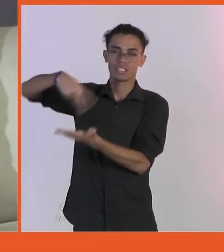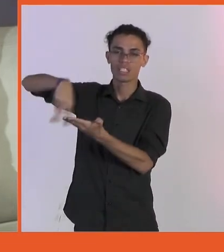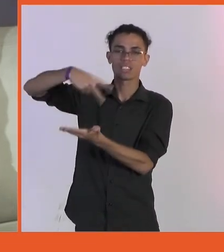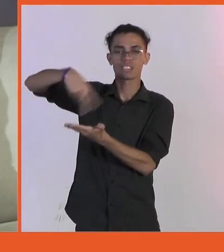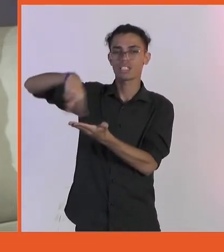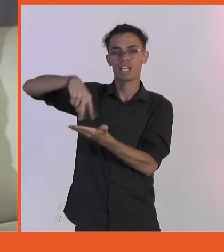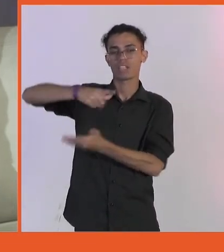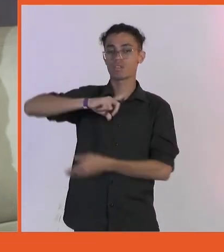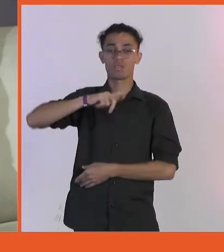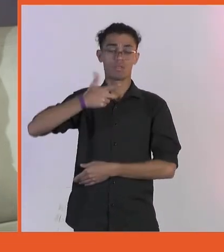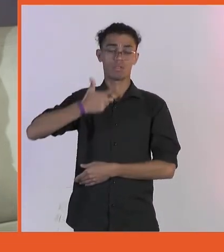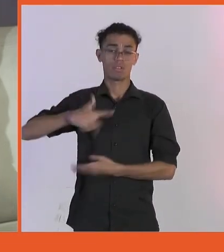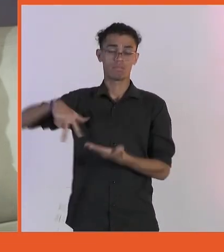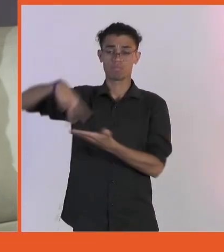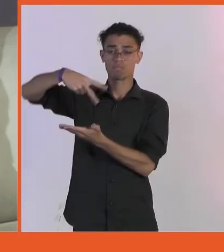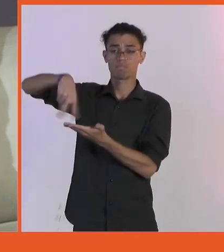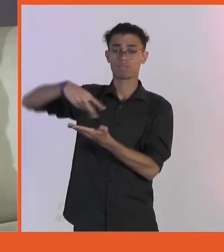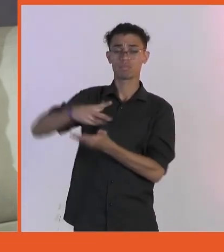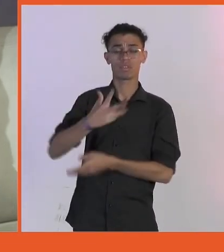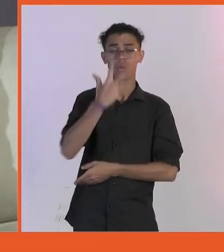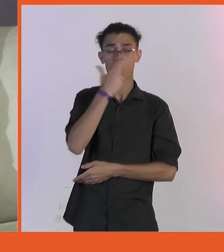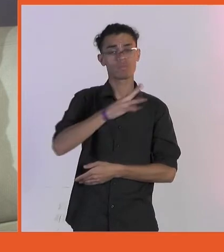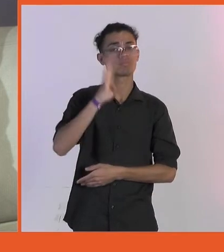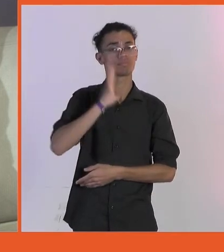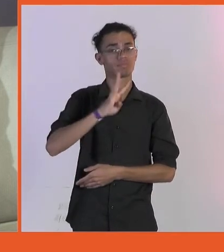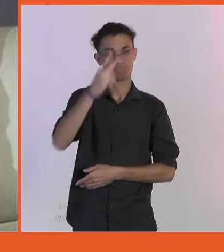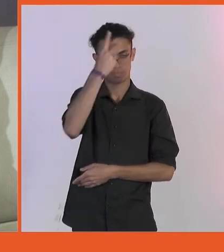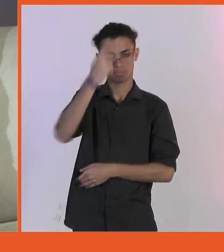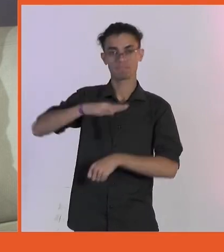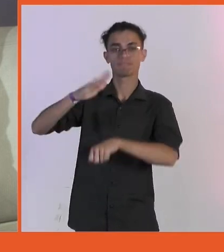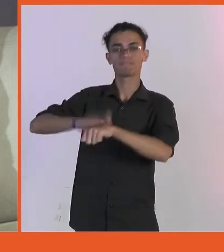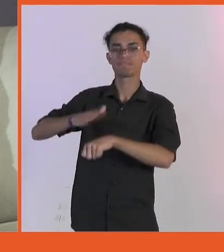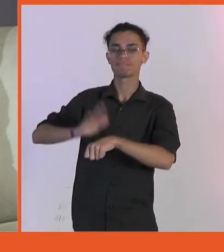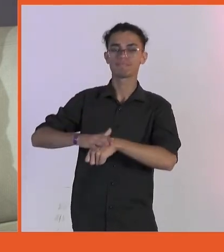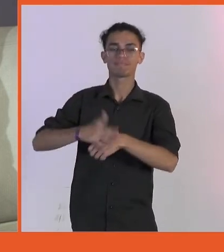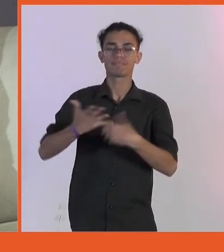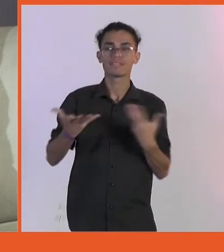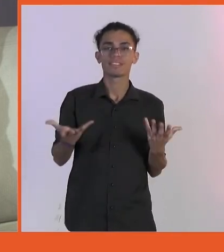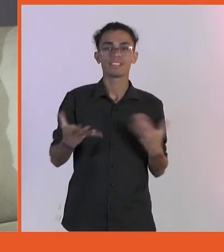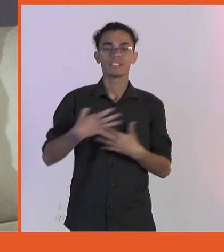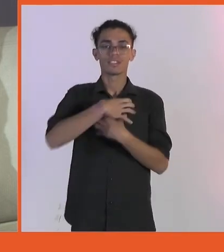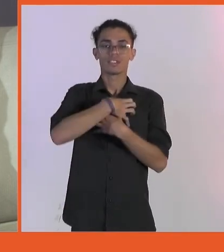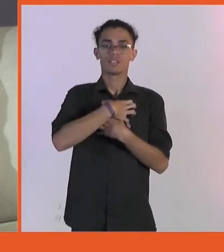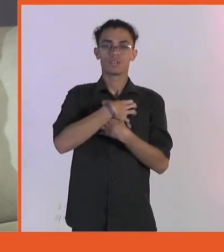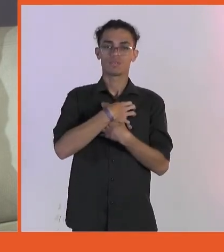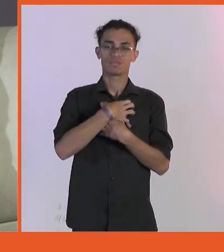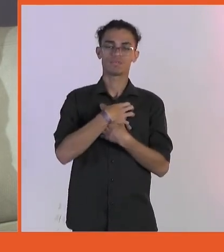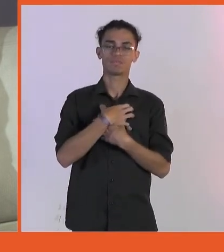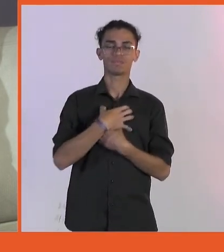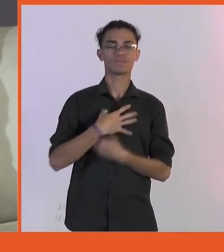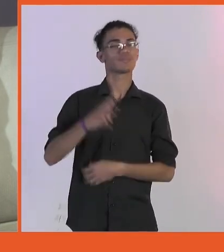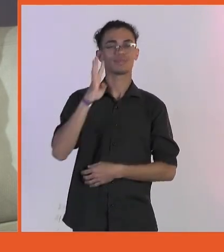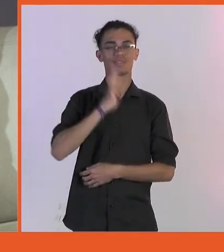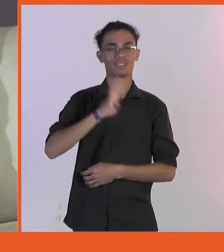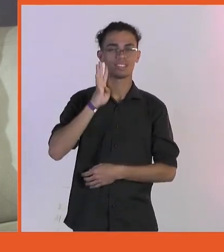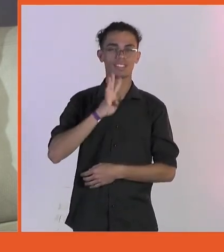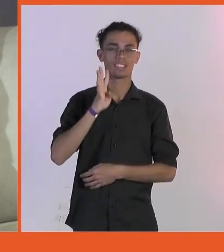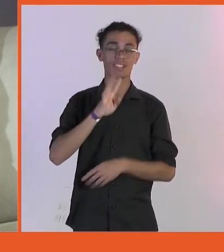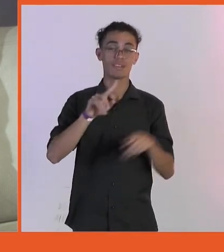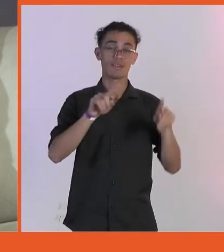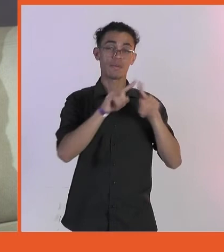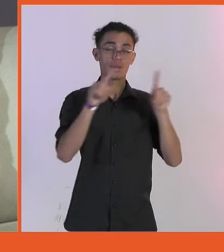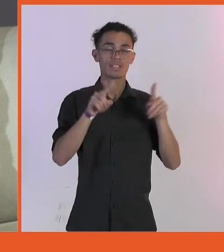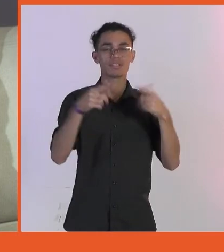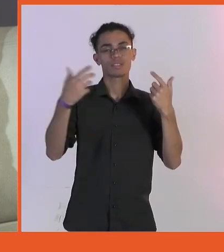eu não tenho. E acho incrível quem faz, invejo, assim, o joelho de quem faz. Mas a gente entende também